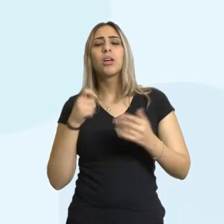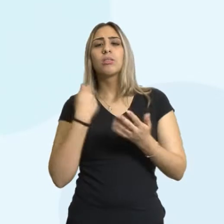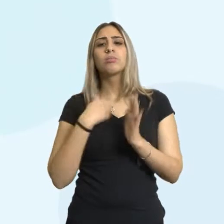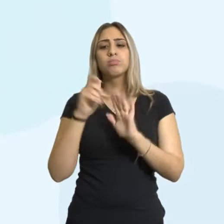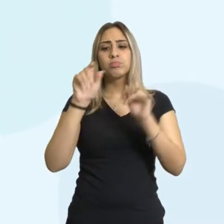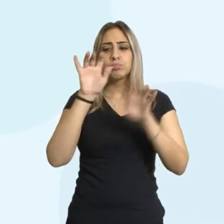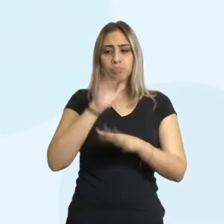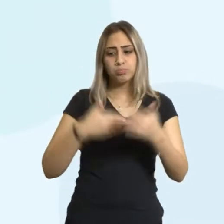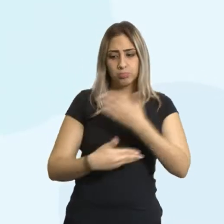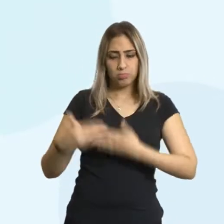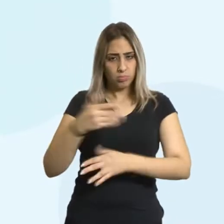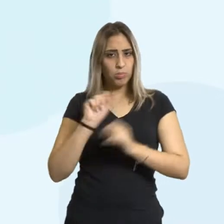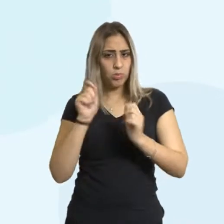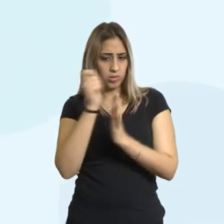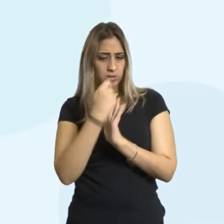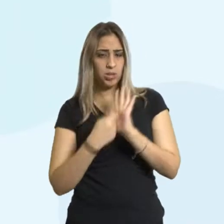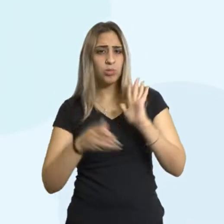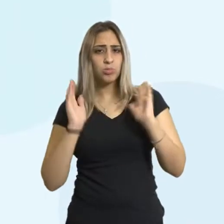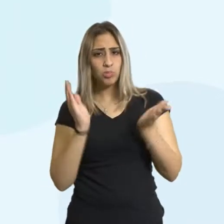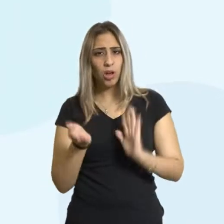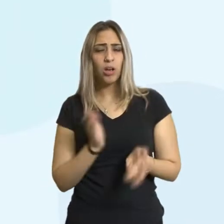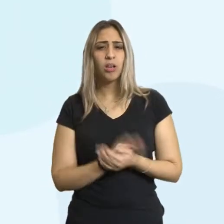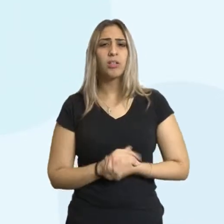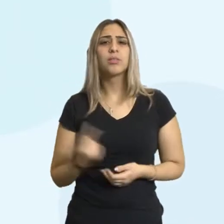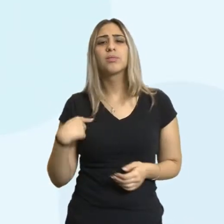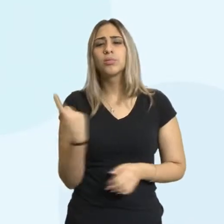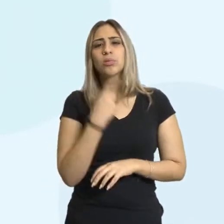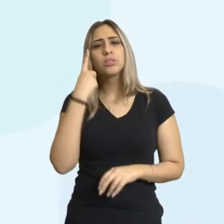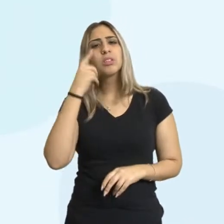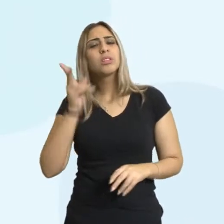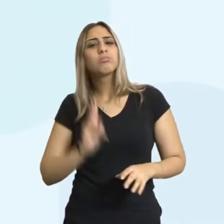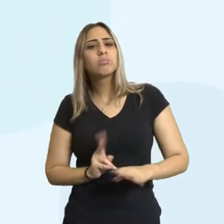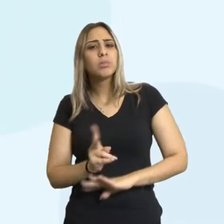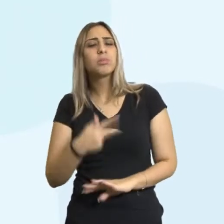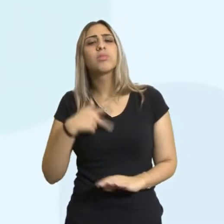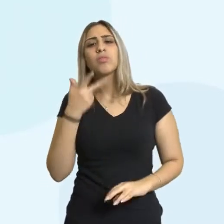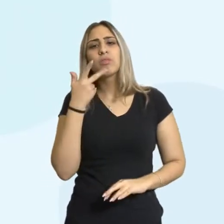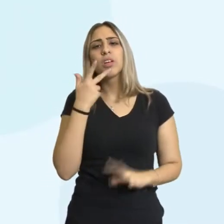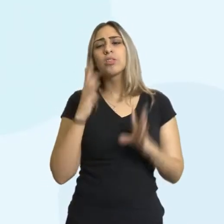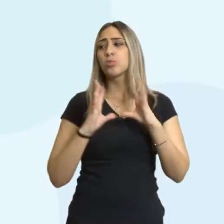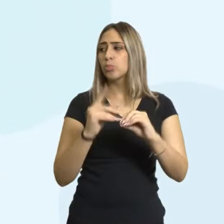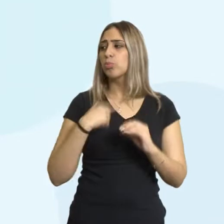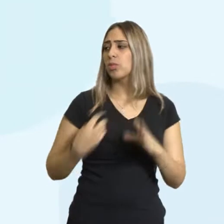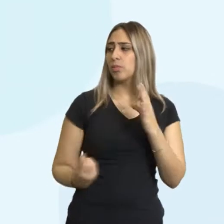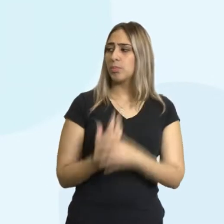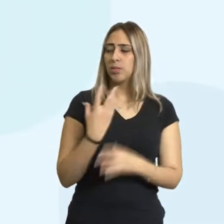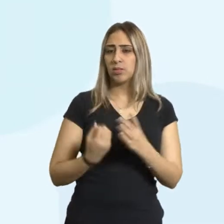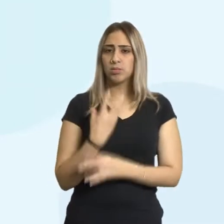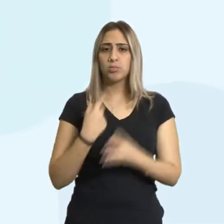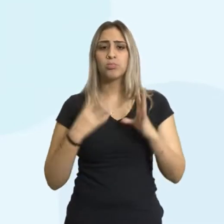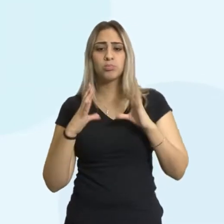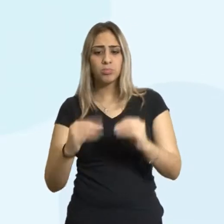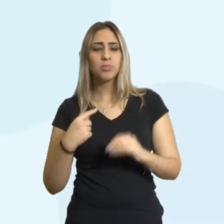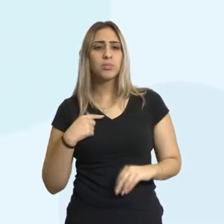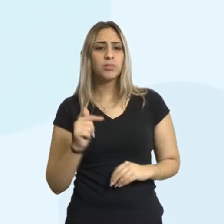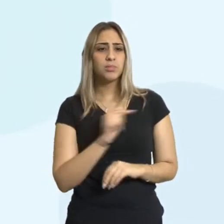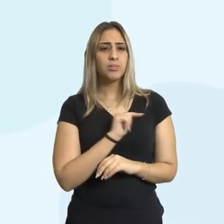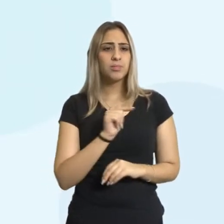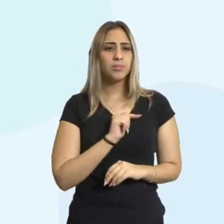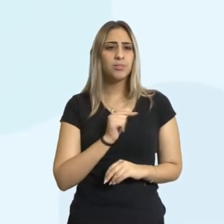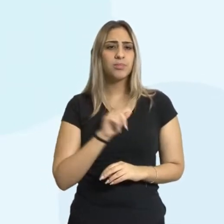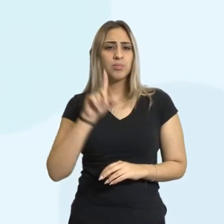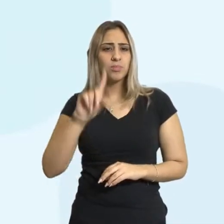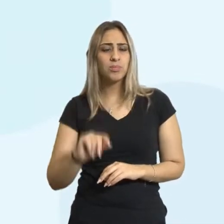slide né ainda na nossa na nossa ideia de sempre falar de tudo que tá aparecendo tá escrito a Vênus de willendorf